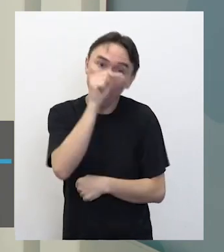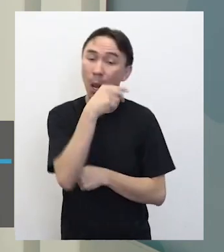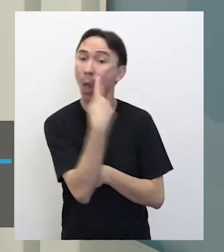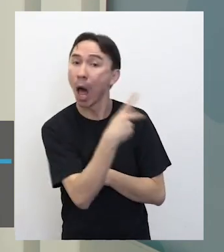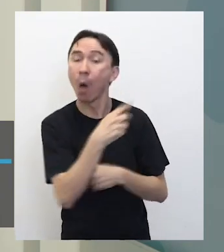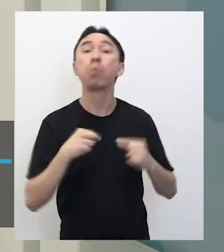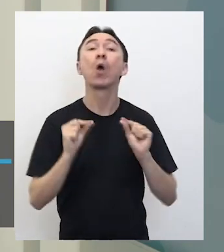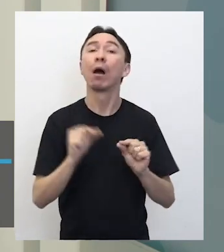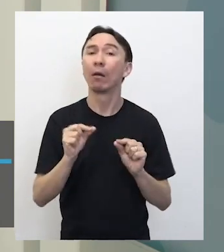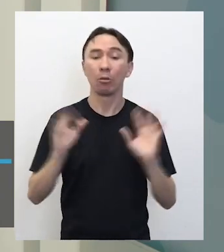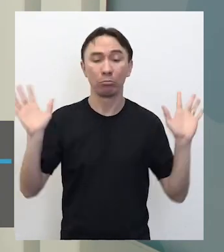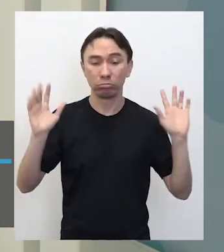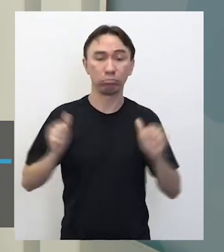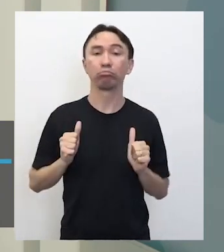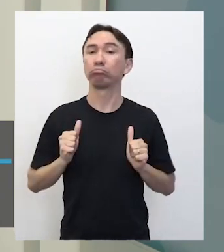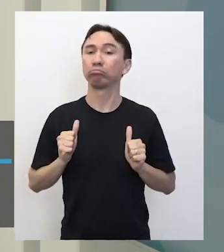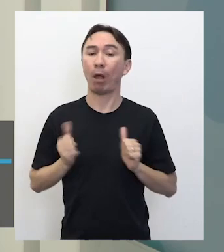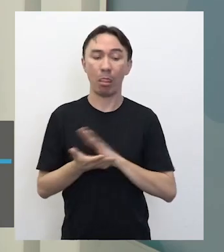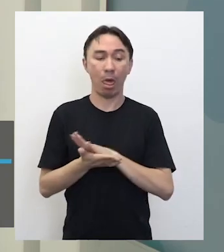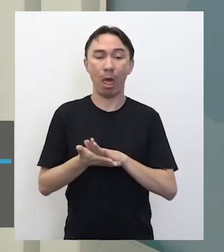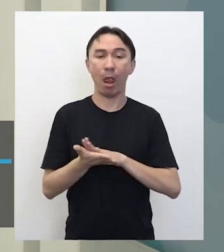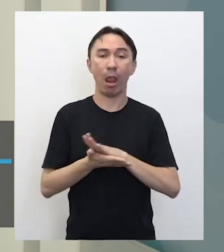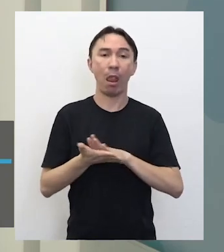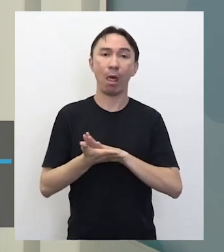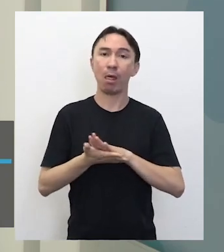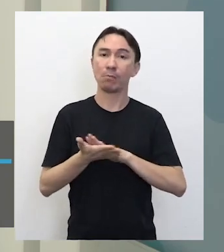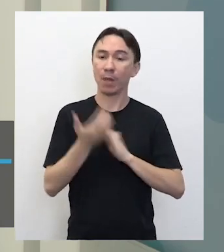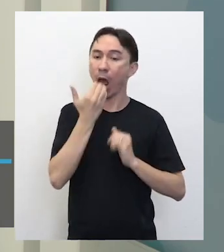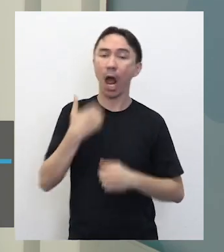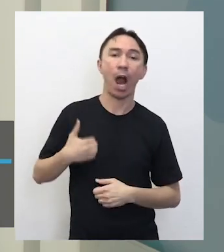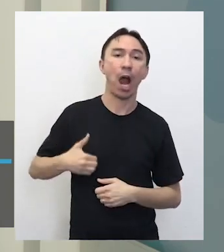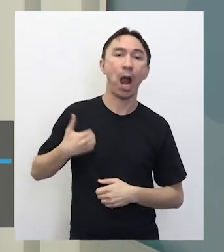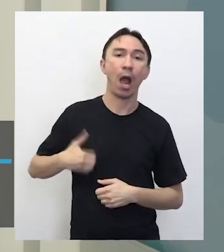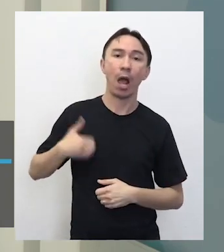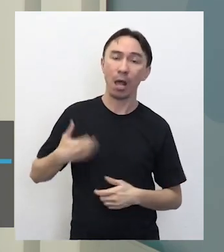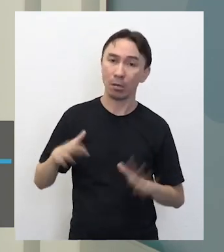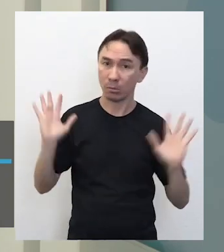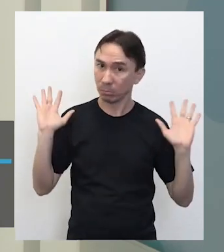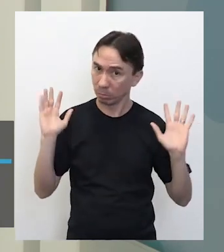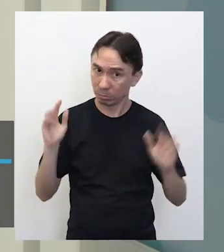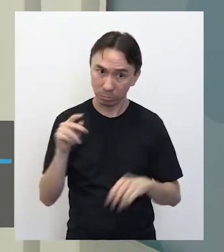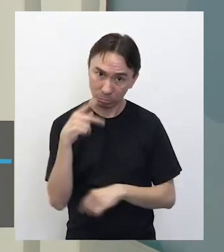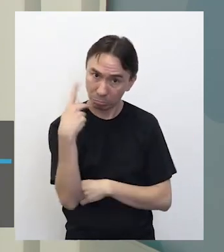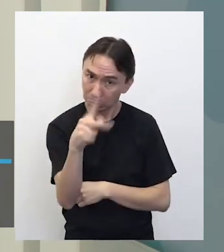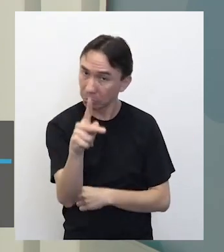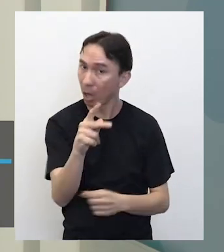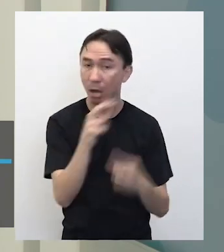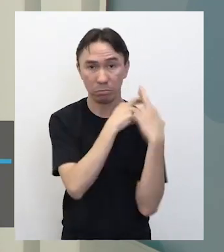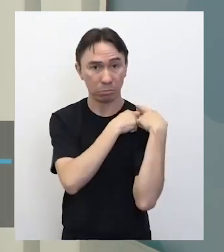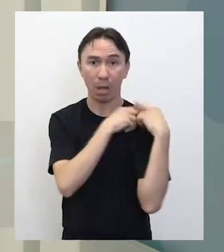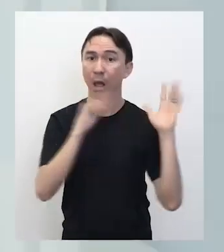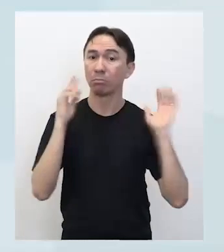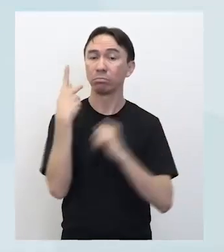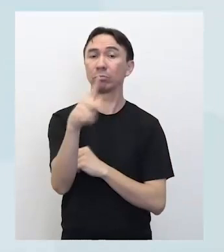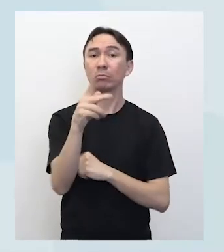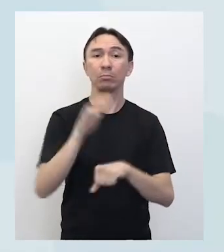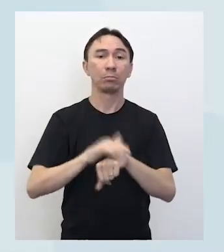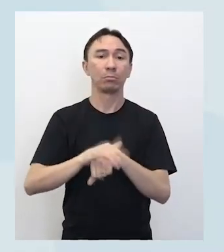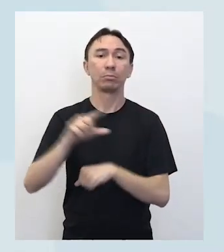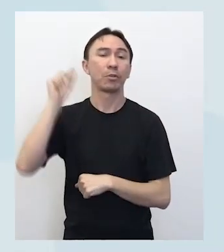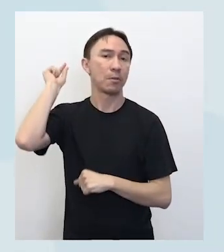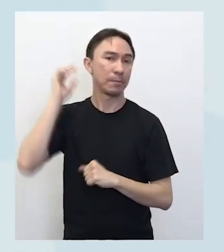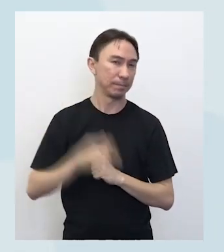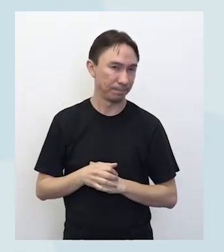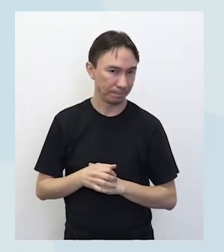responsável por isso? Sim. Mas, enfim, vamos à nossa primeira atividade do dia. Então, vou pedir para colocar na tela.